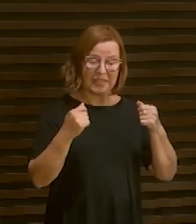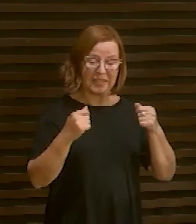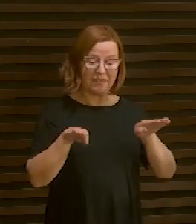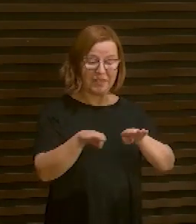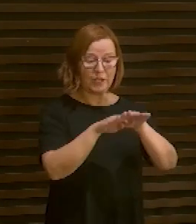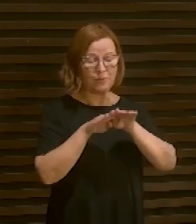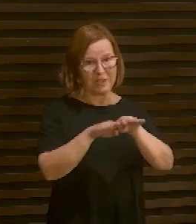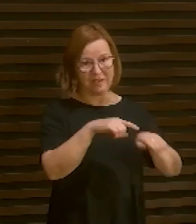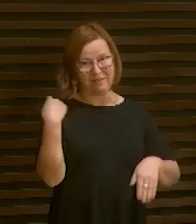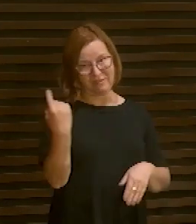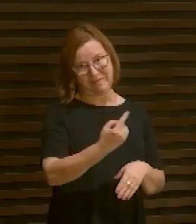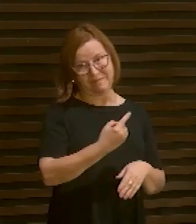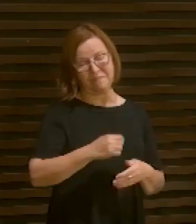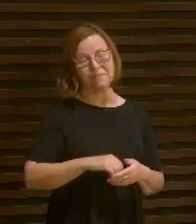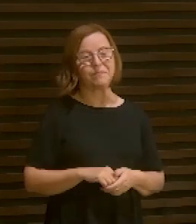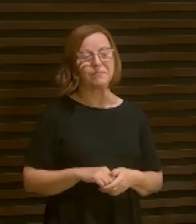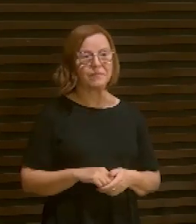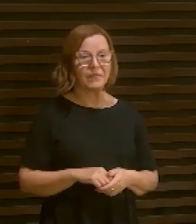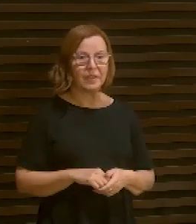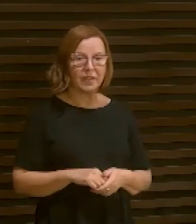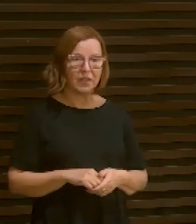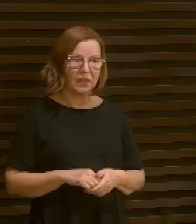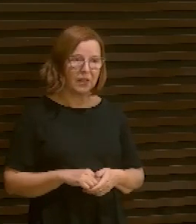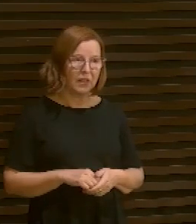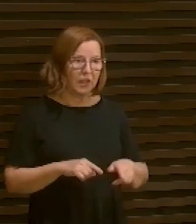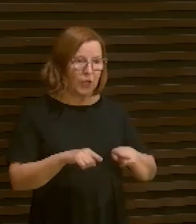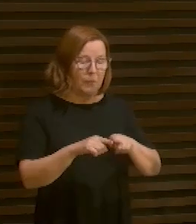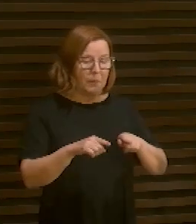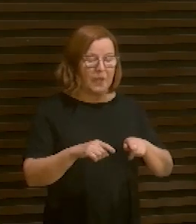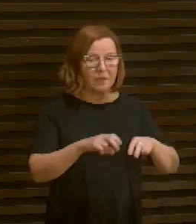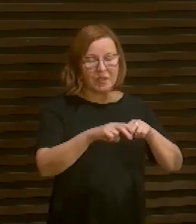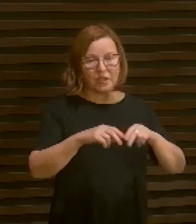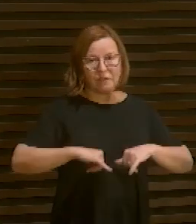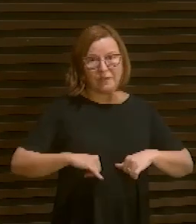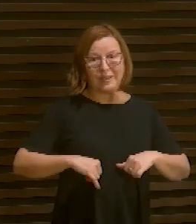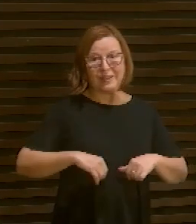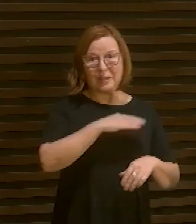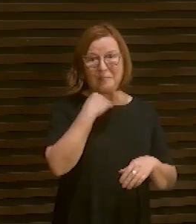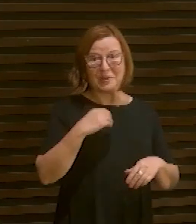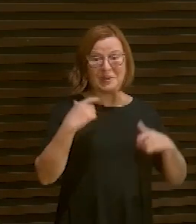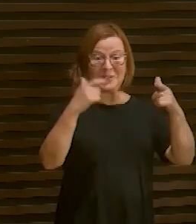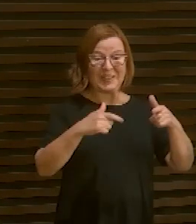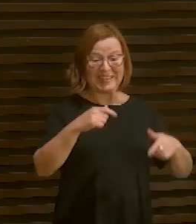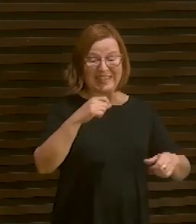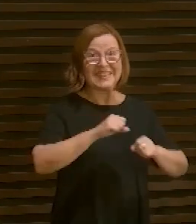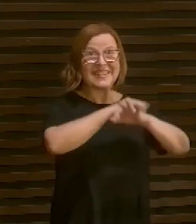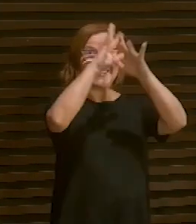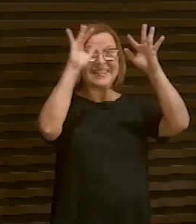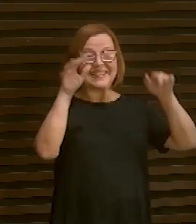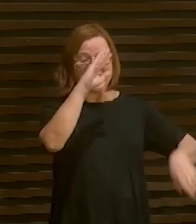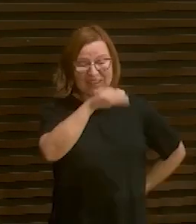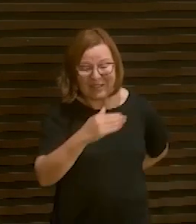patamar. E ele, por causa do sofrimento da morte, foi coroado de glória e honra, para que